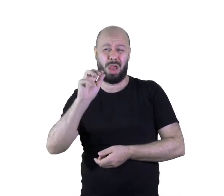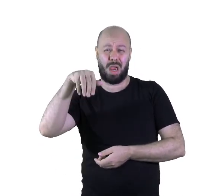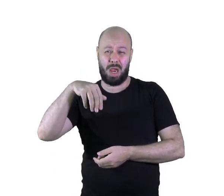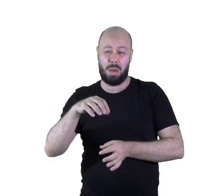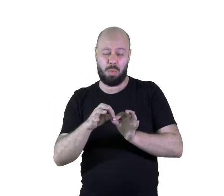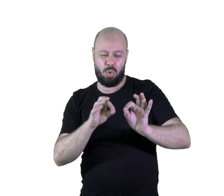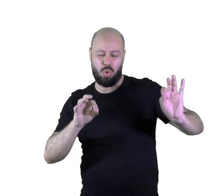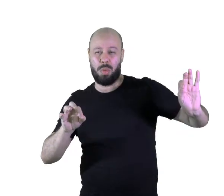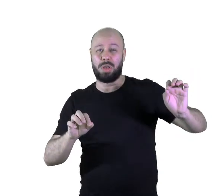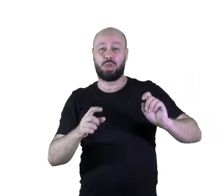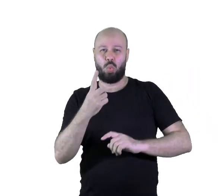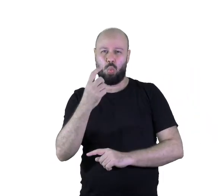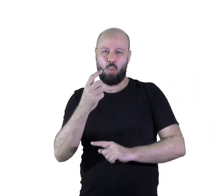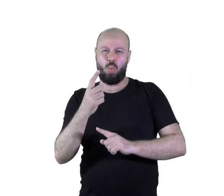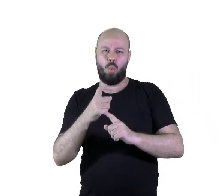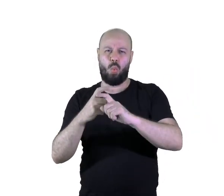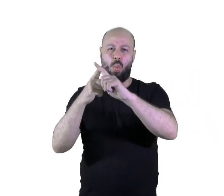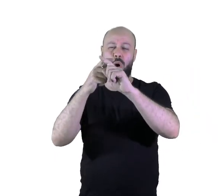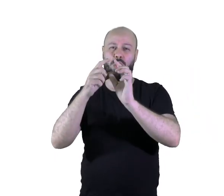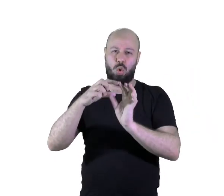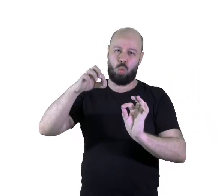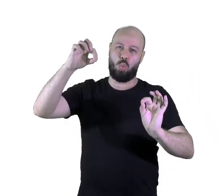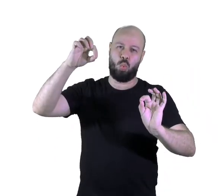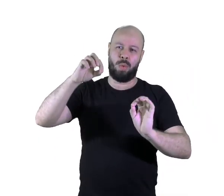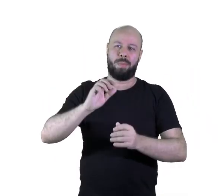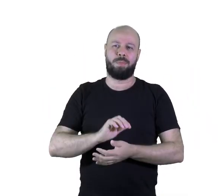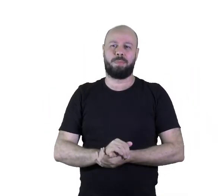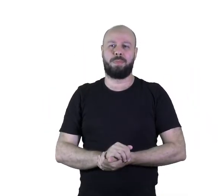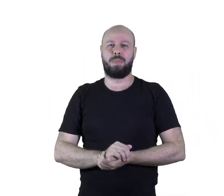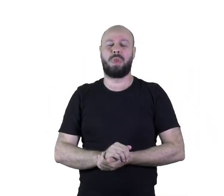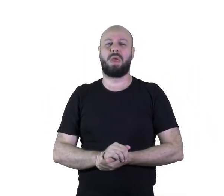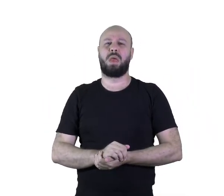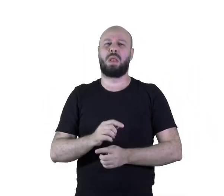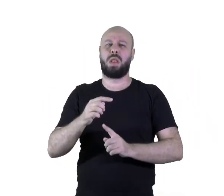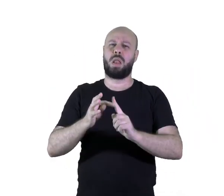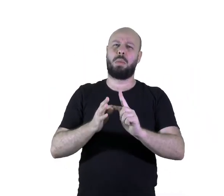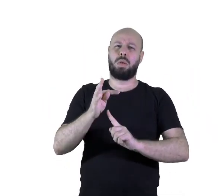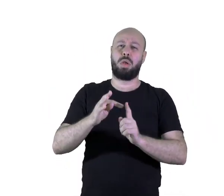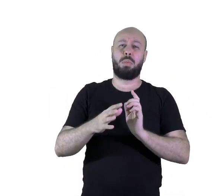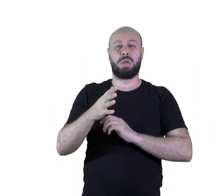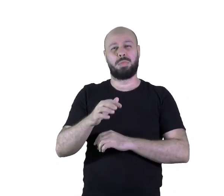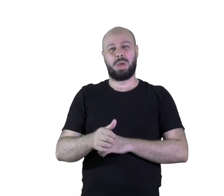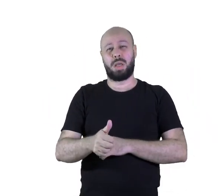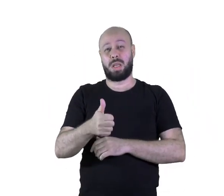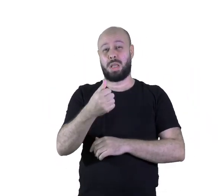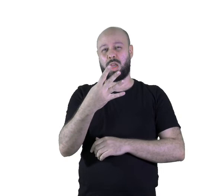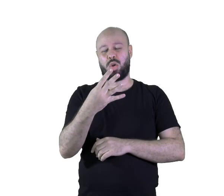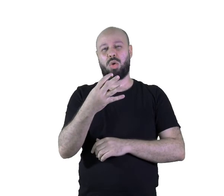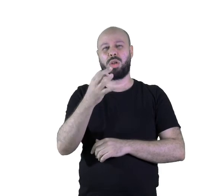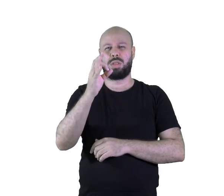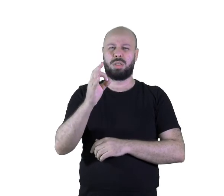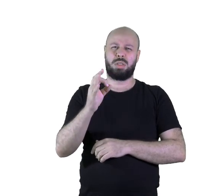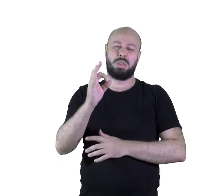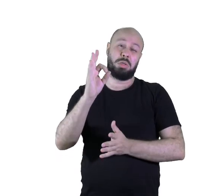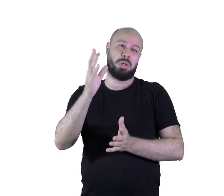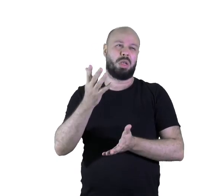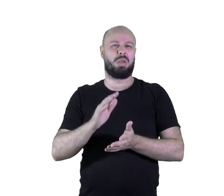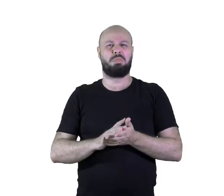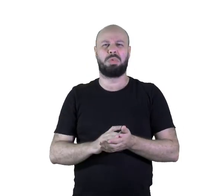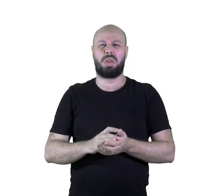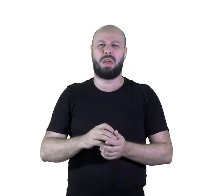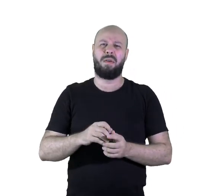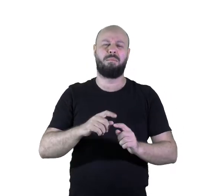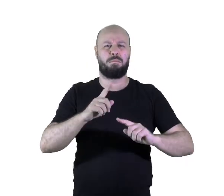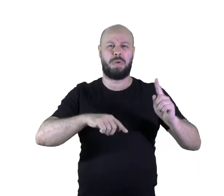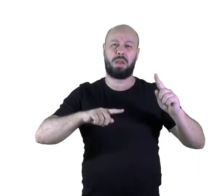lua só, um satélite só, né, que é a Lua, e a temperatura média dele é 14 graus, variando de até quase